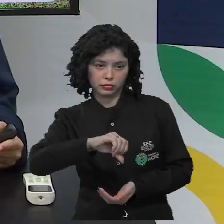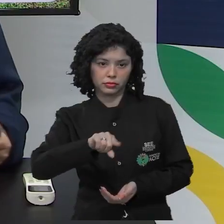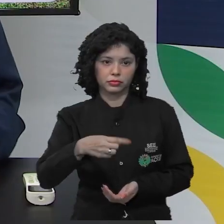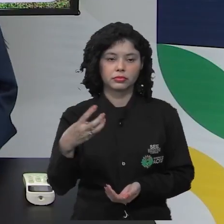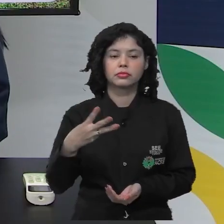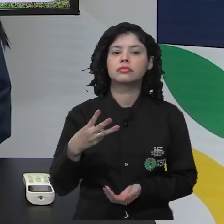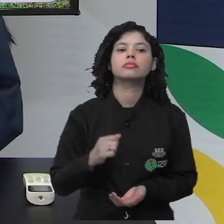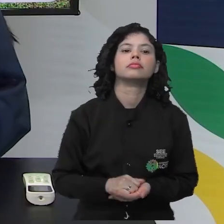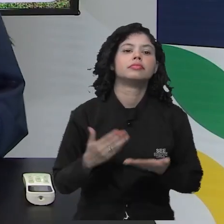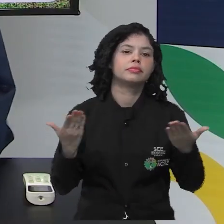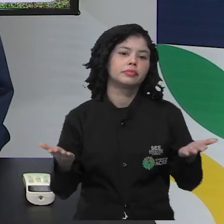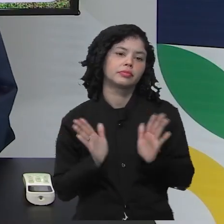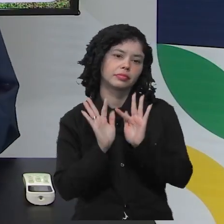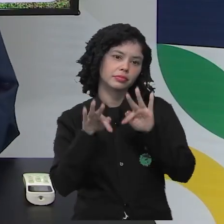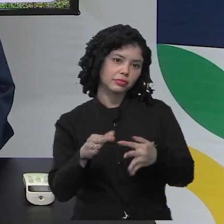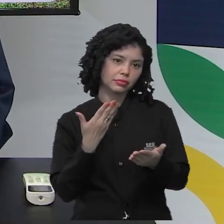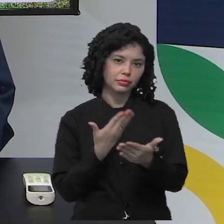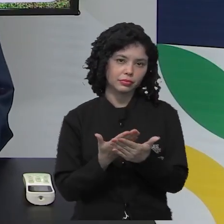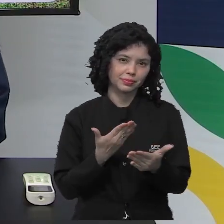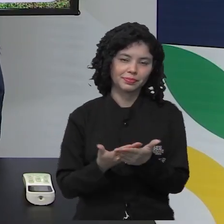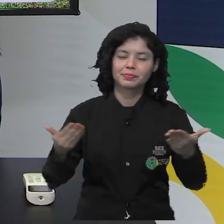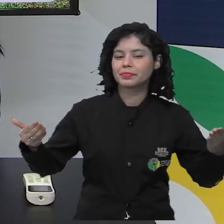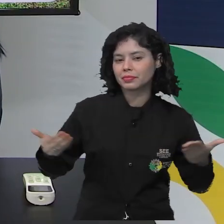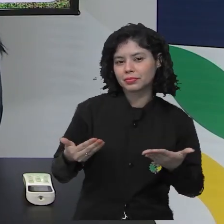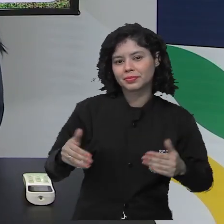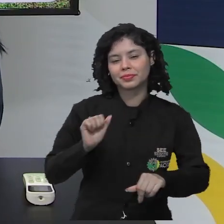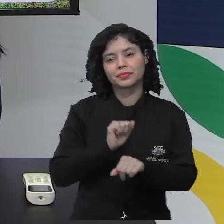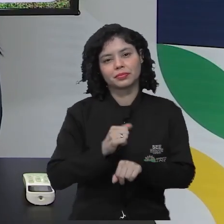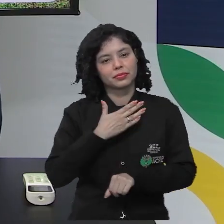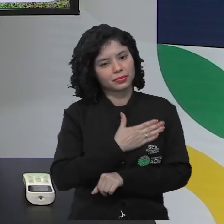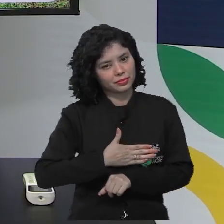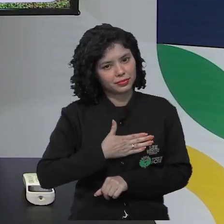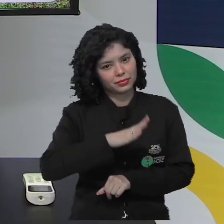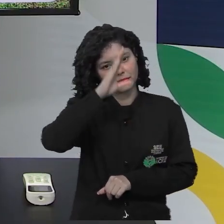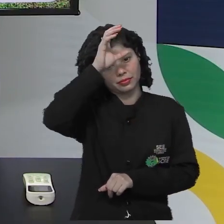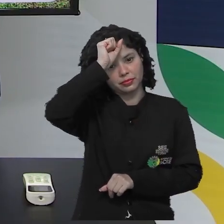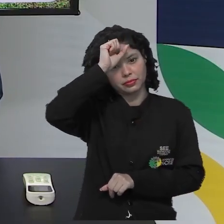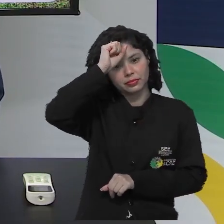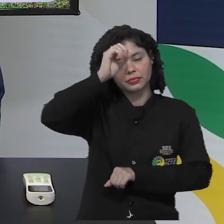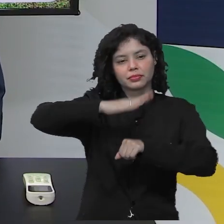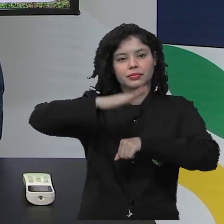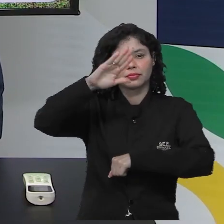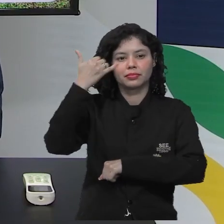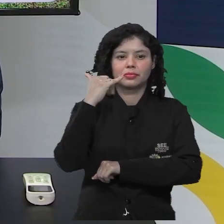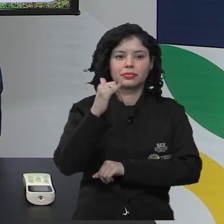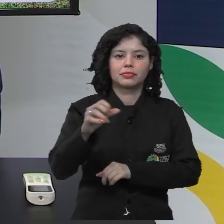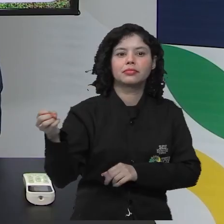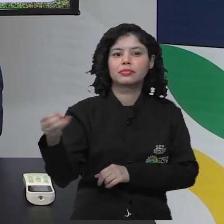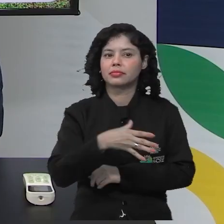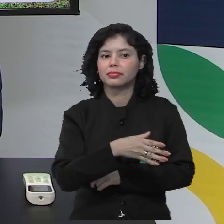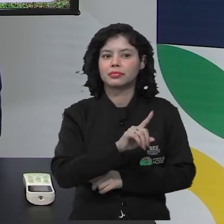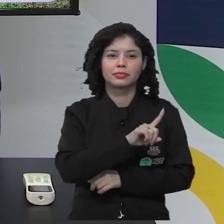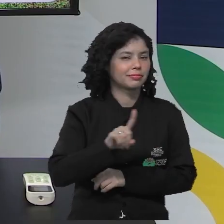79,3%. Assim, nós finalizamos a nossa aula. Espero que vocês tenham aprendido um pouco mais sobre energia